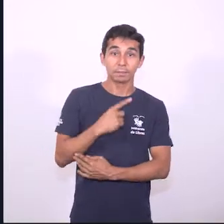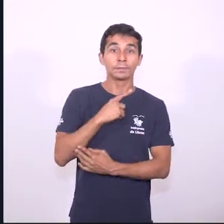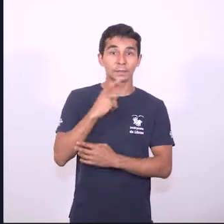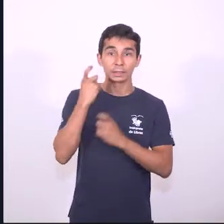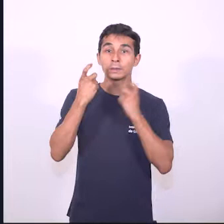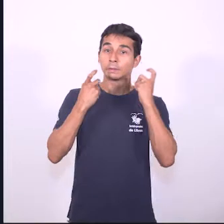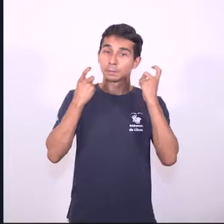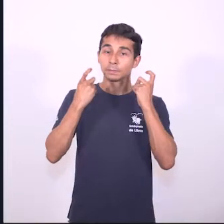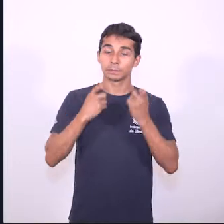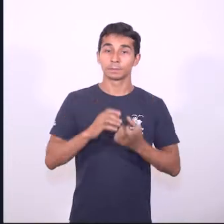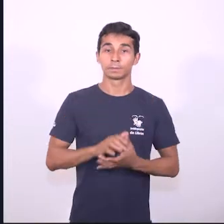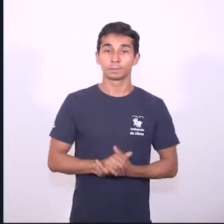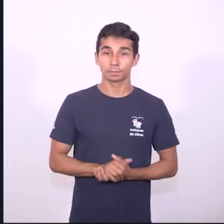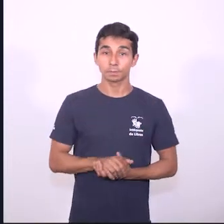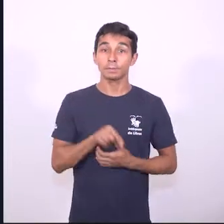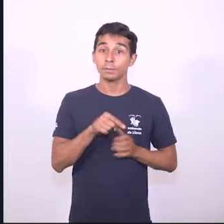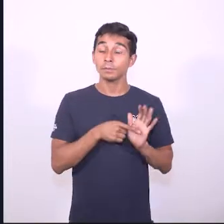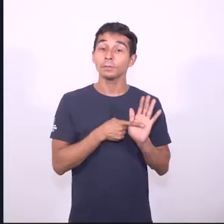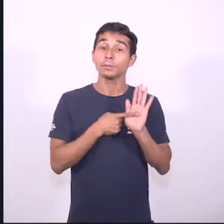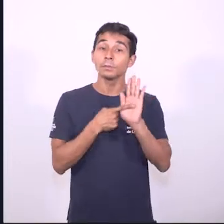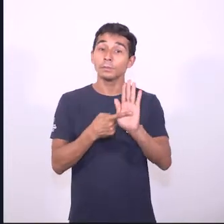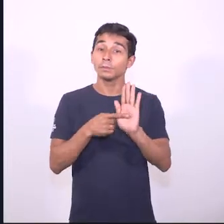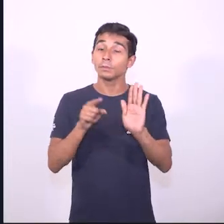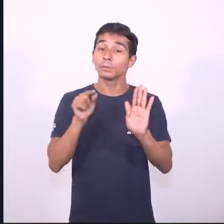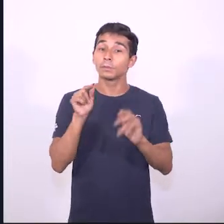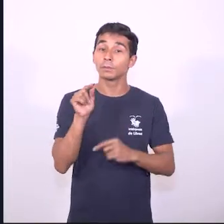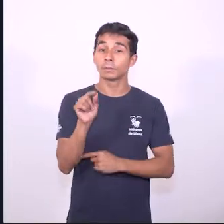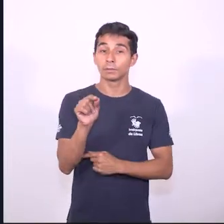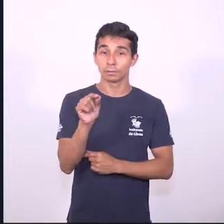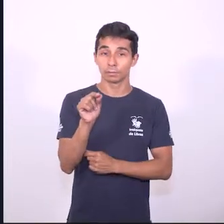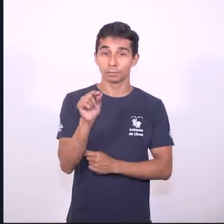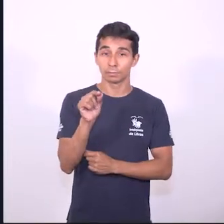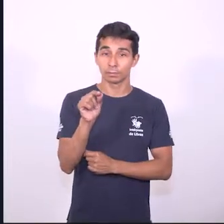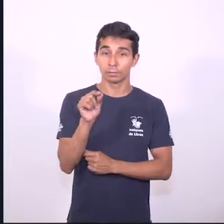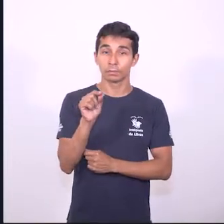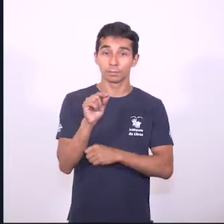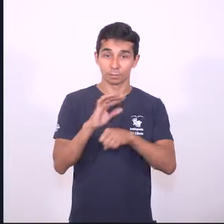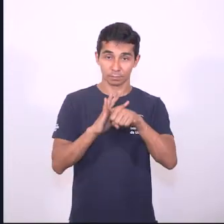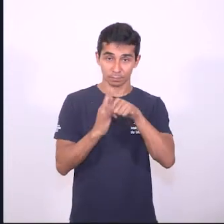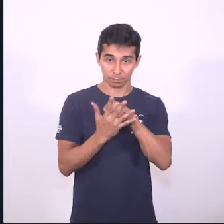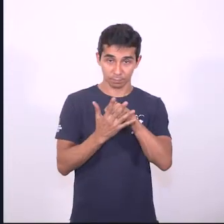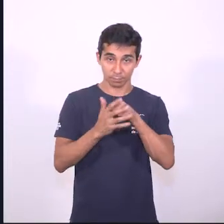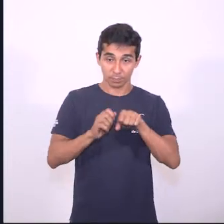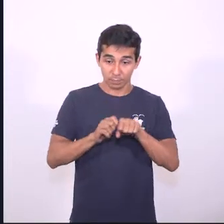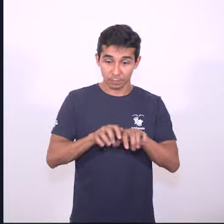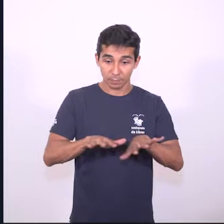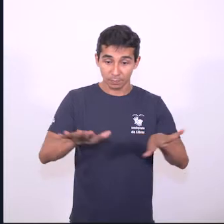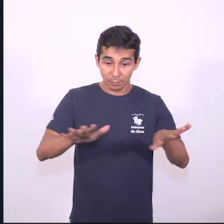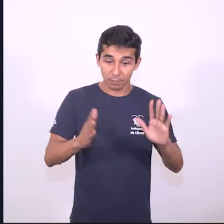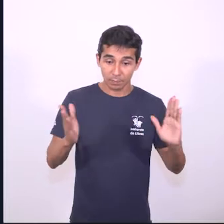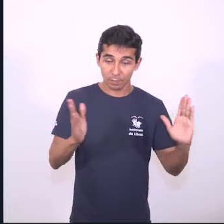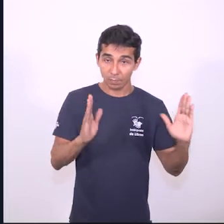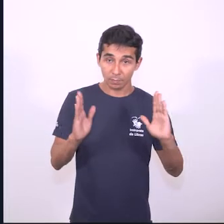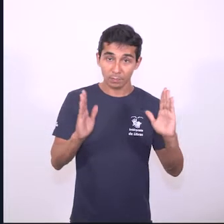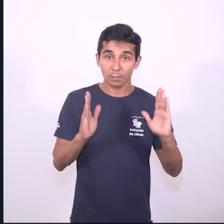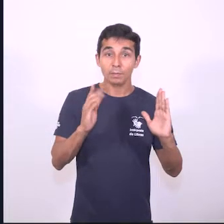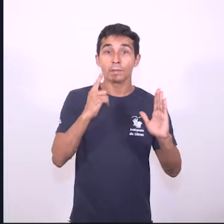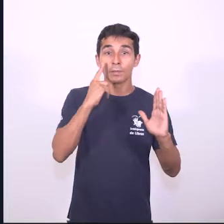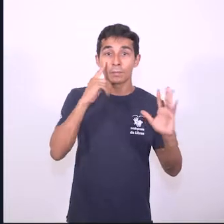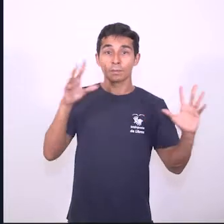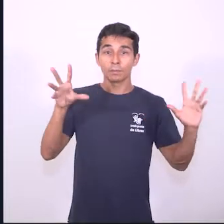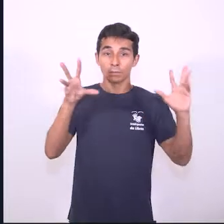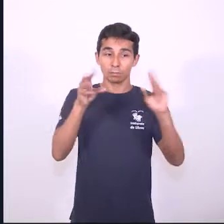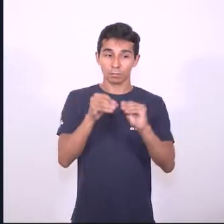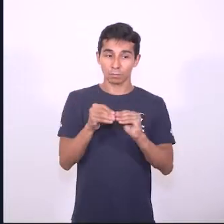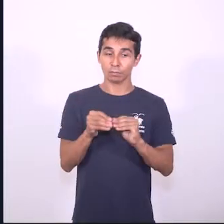exatamente a fotografia da pandemia neste momento no município de São Paulo. Nós